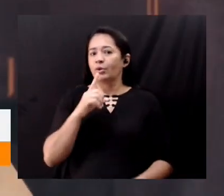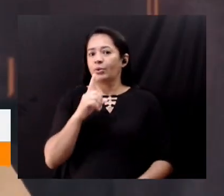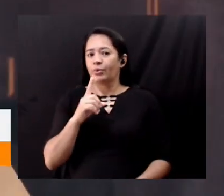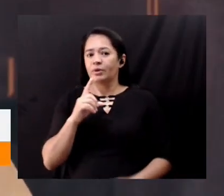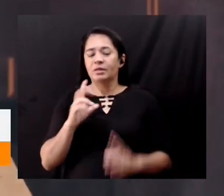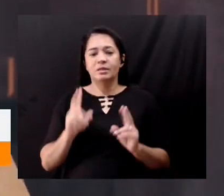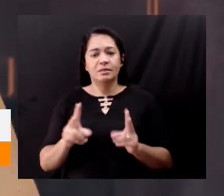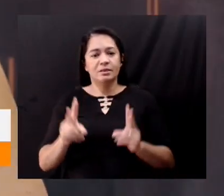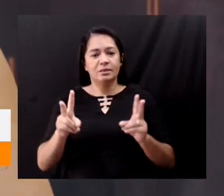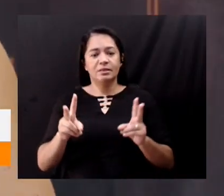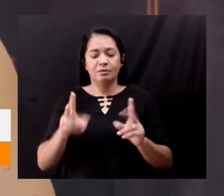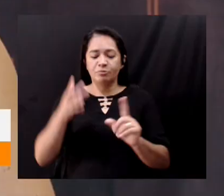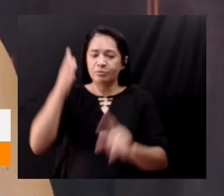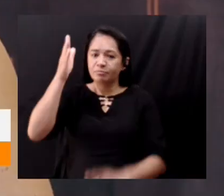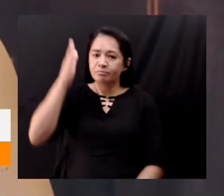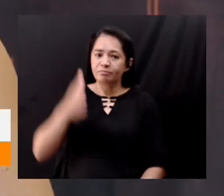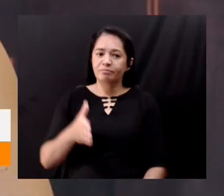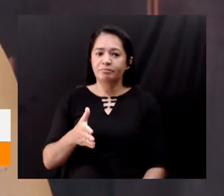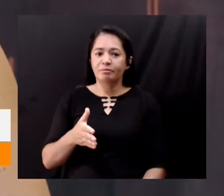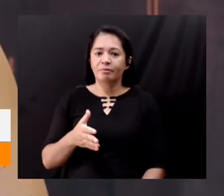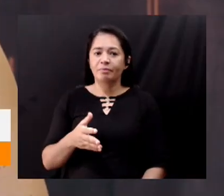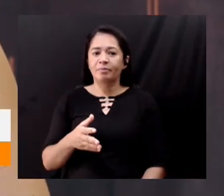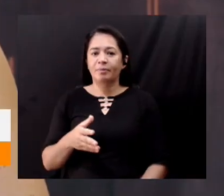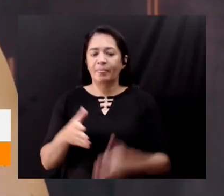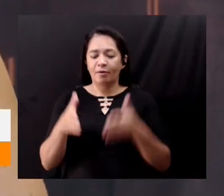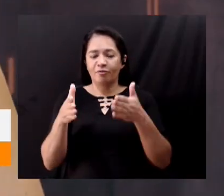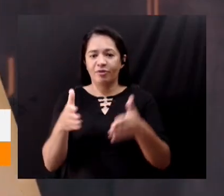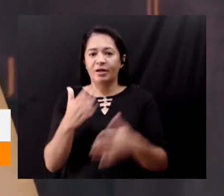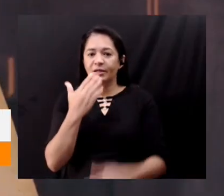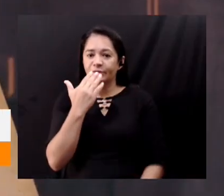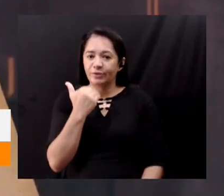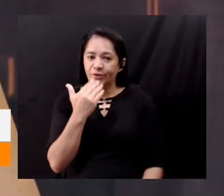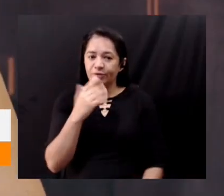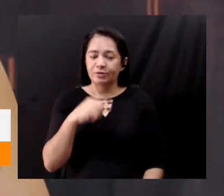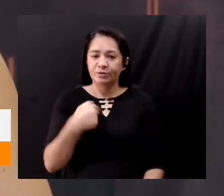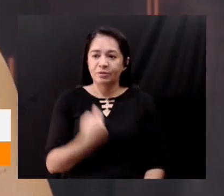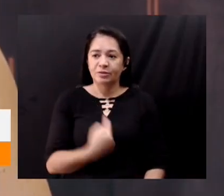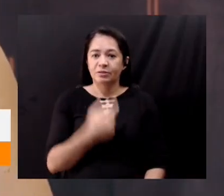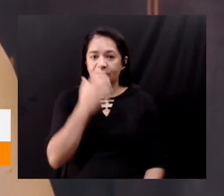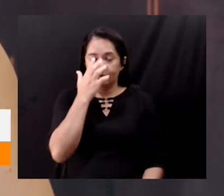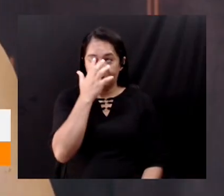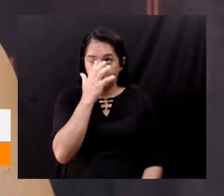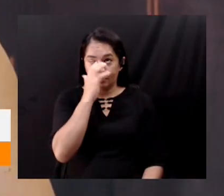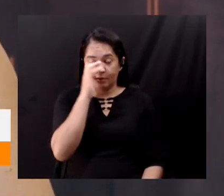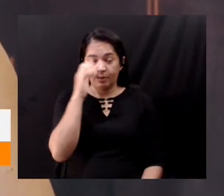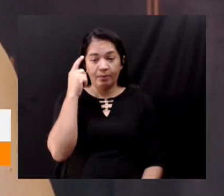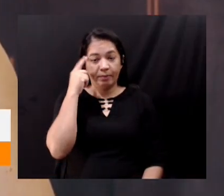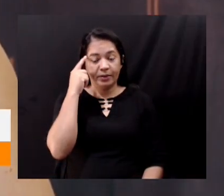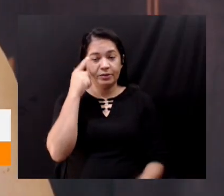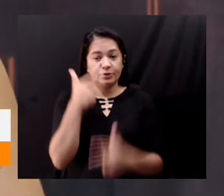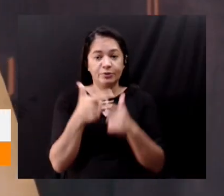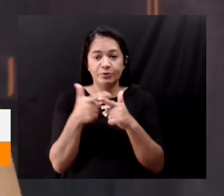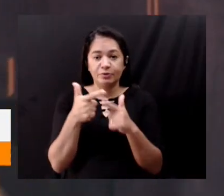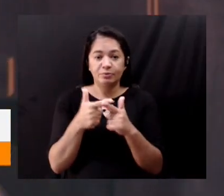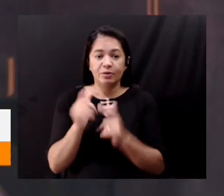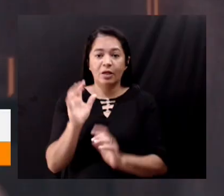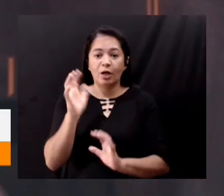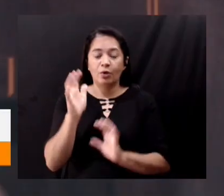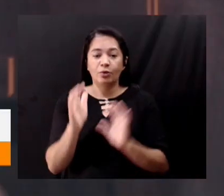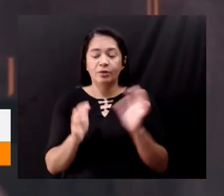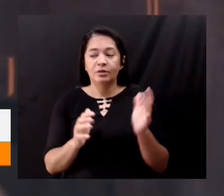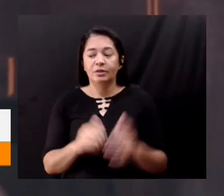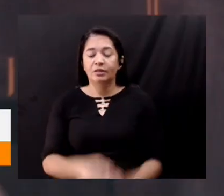para alimento. Então, quando a gente pensa nos problemas que isso causa, isso geralmente tem relação com emoções